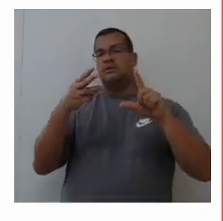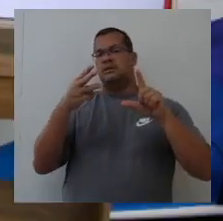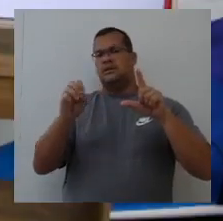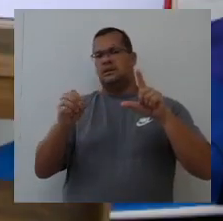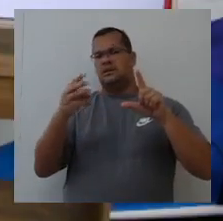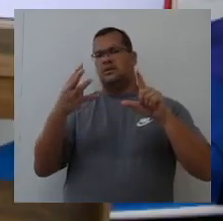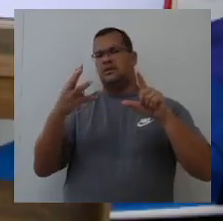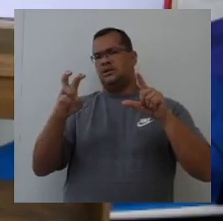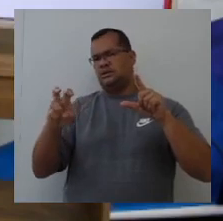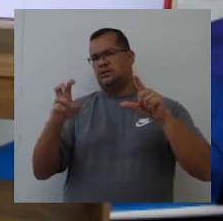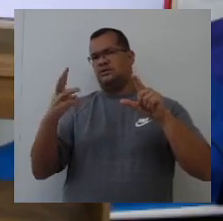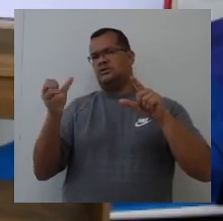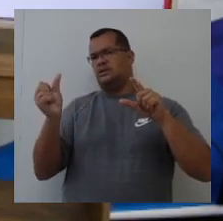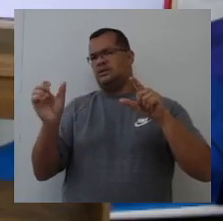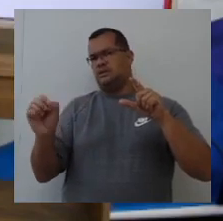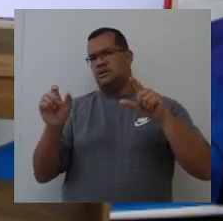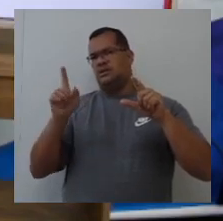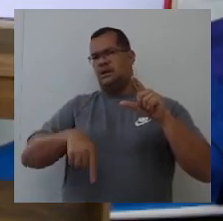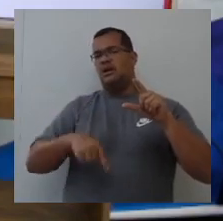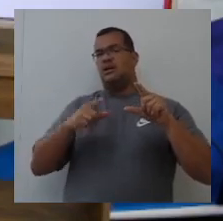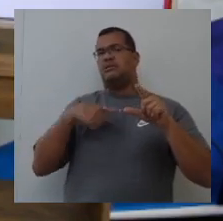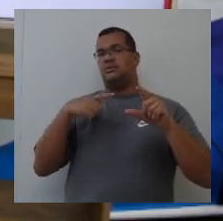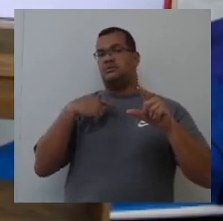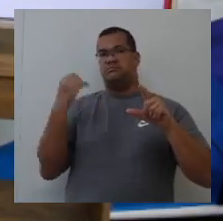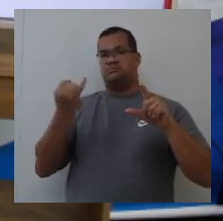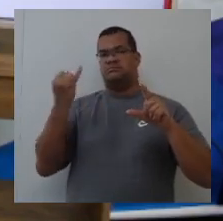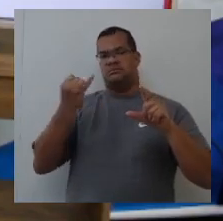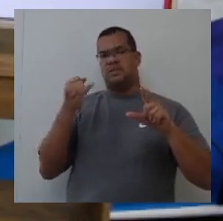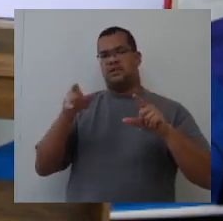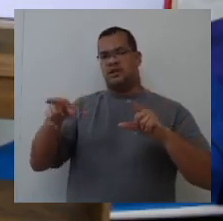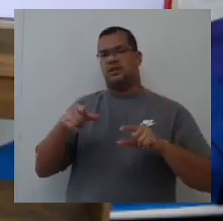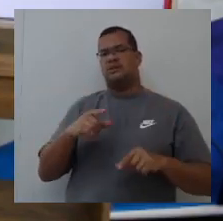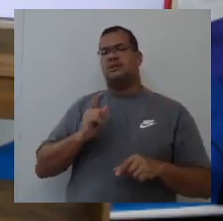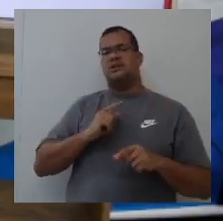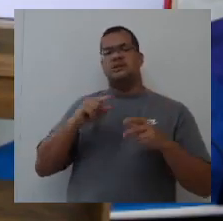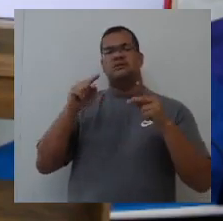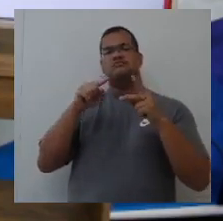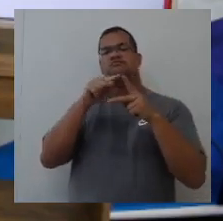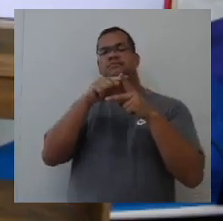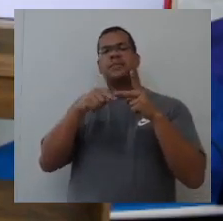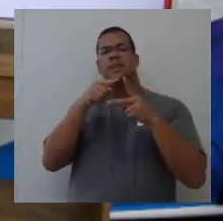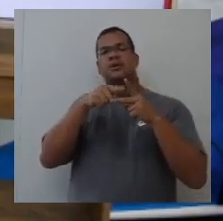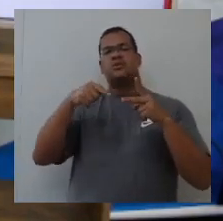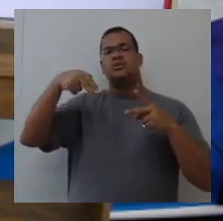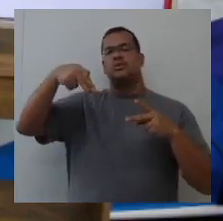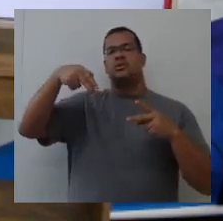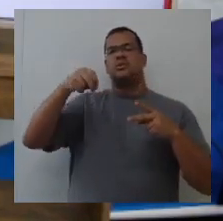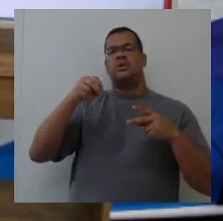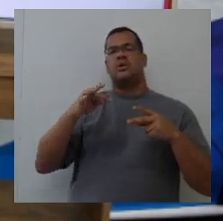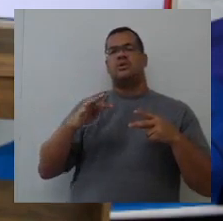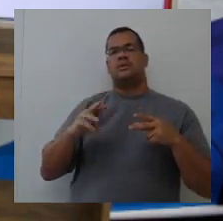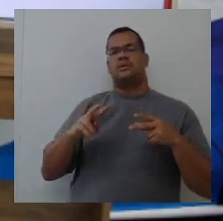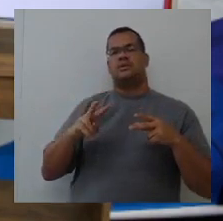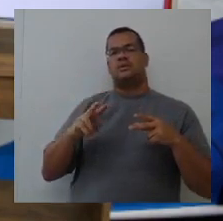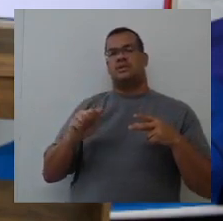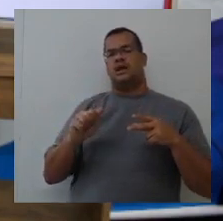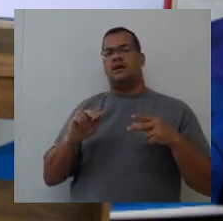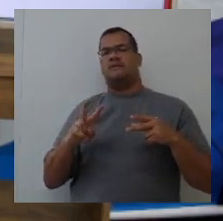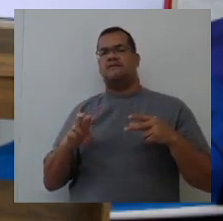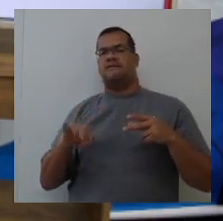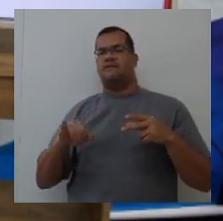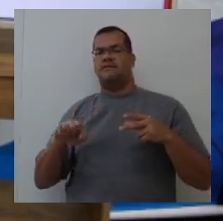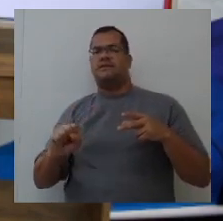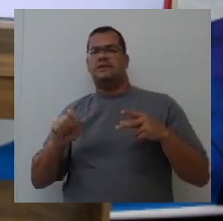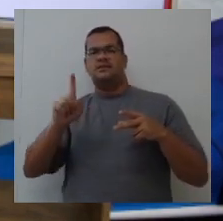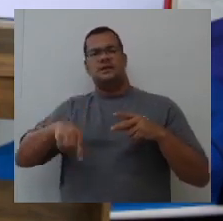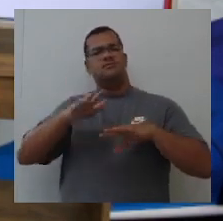são chamados de ângulos notáveis, tá certo? Esses ângulos notáveis, eles são muito importantes e muito utilizados aqui na matemática do